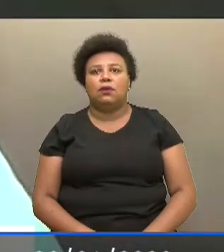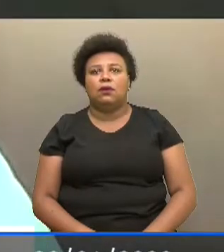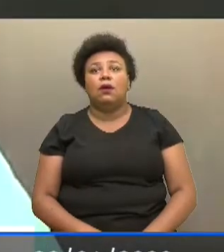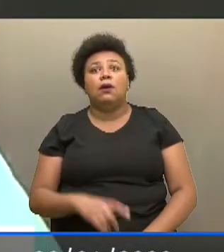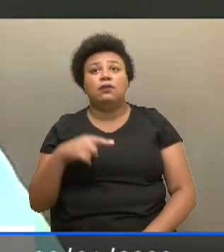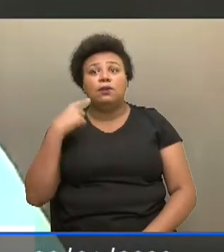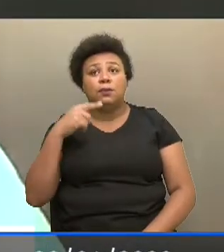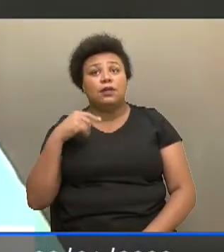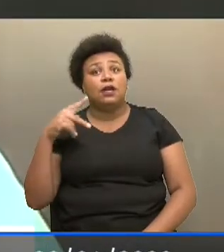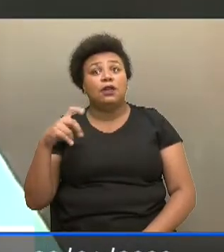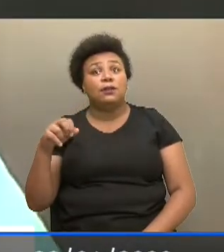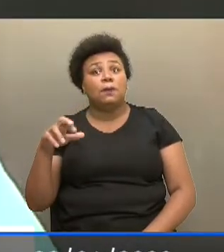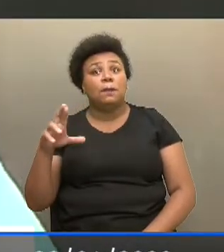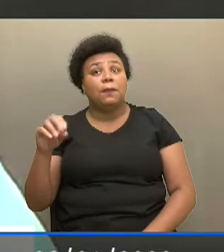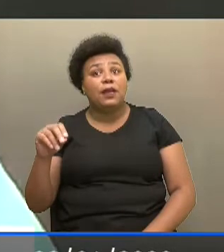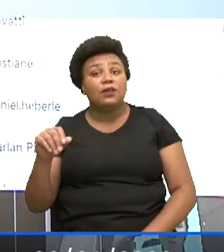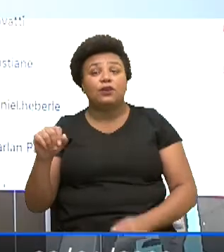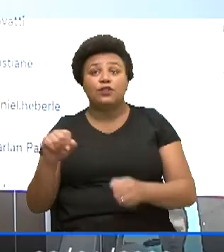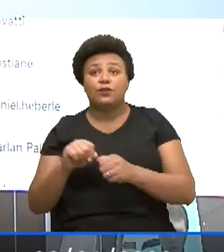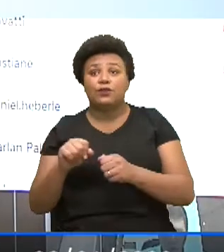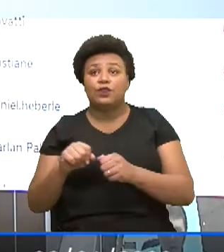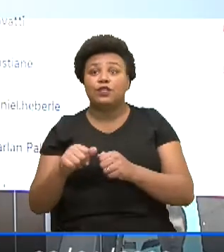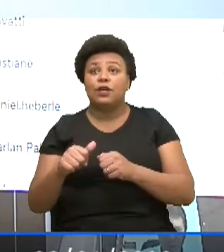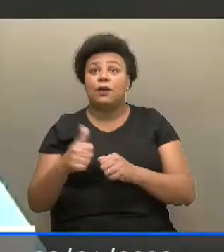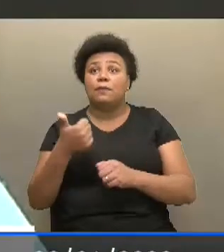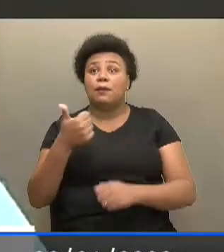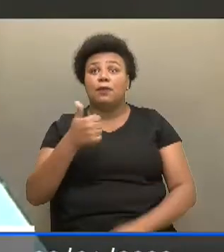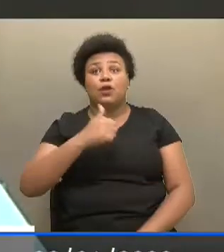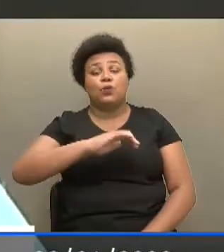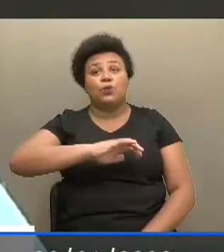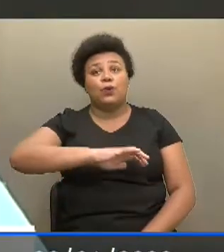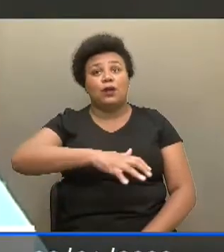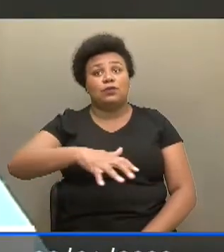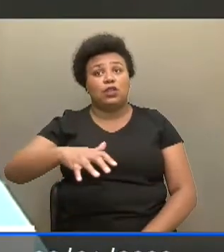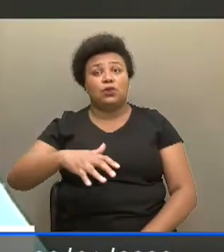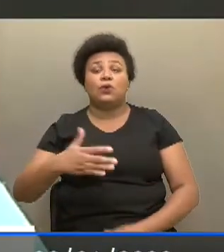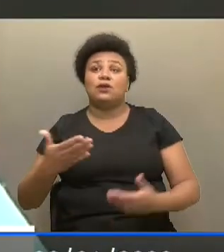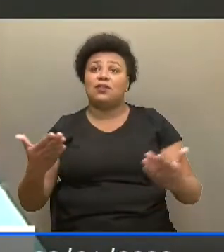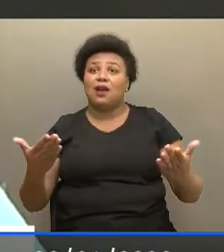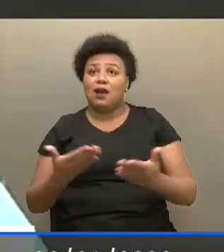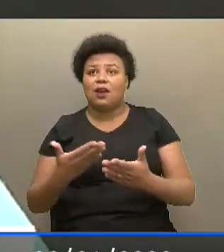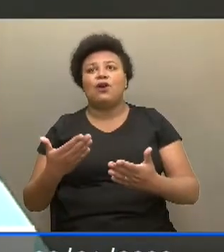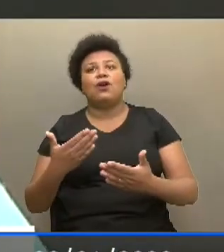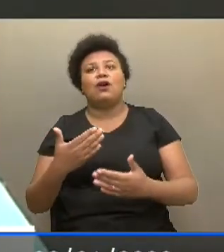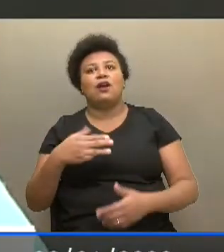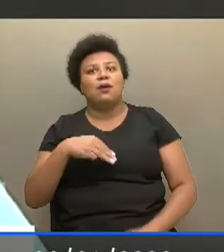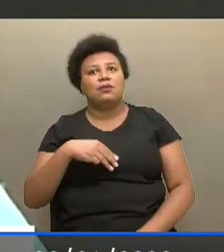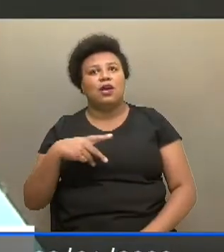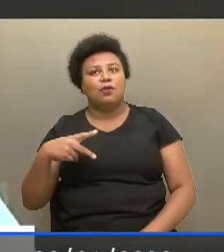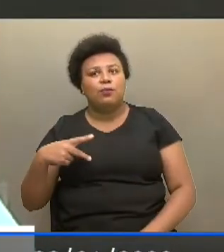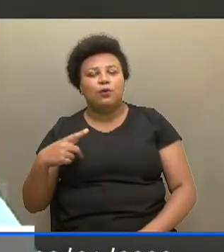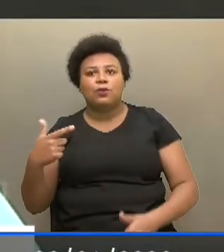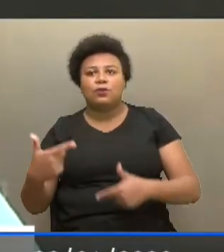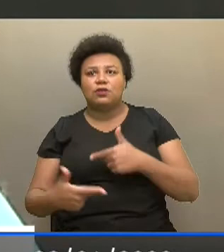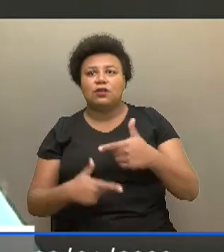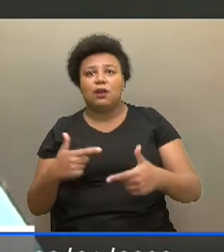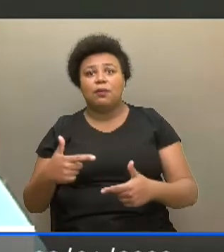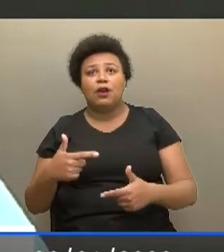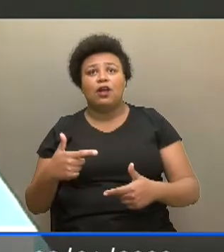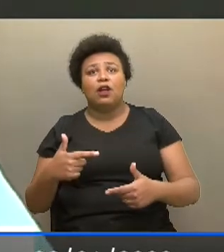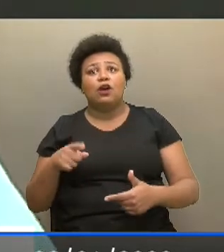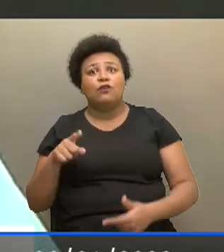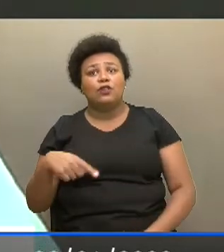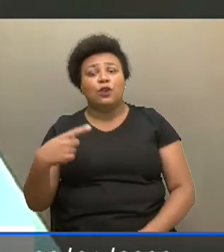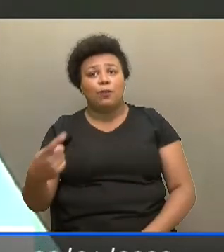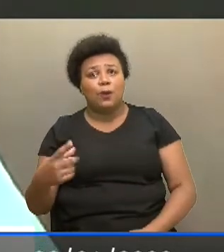Deputado Pedro, como a gente estabeleceu, nós botamos os setores falar e agora, assim que o Ministério Público do Trabalho, o senhor é o primeiro